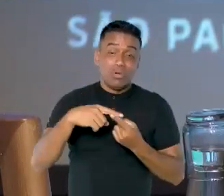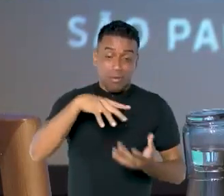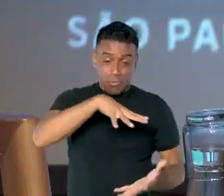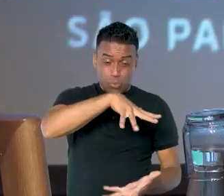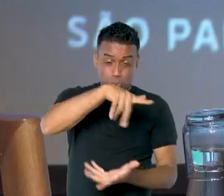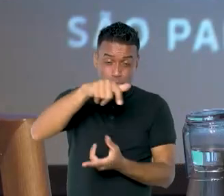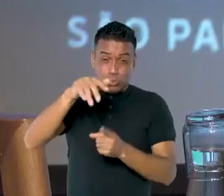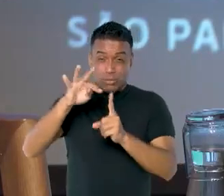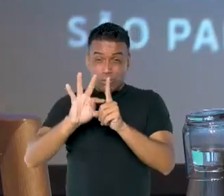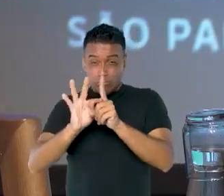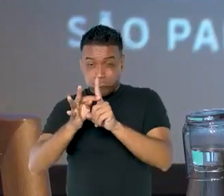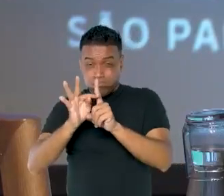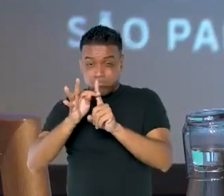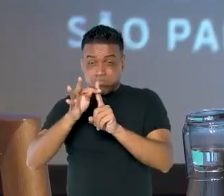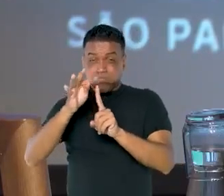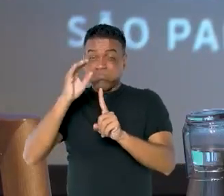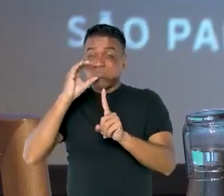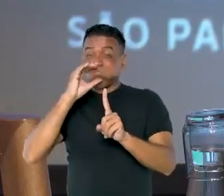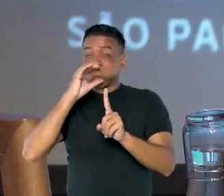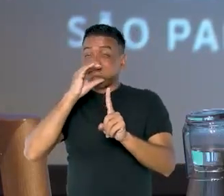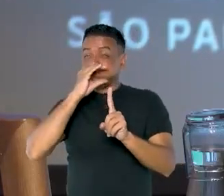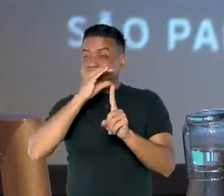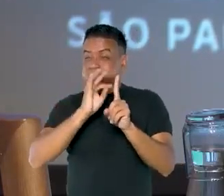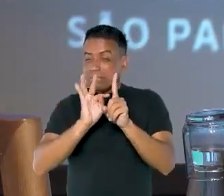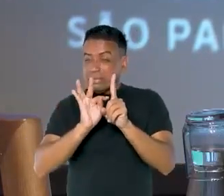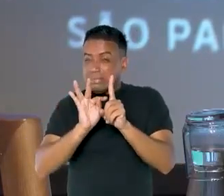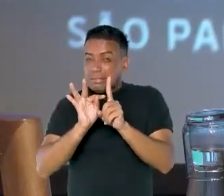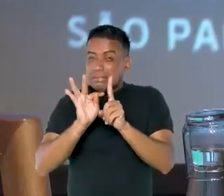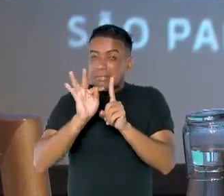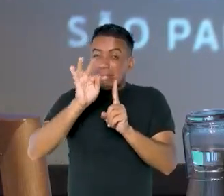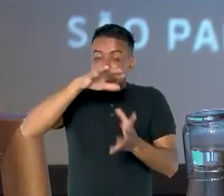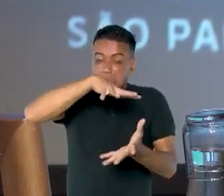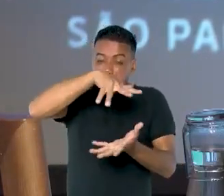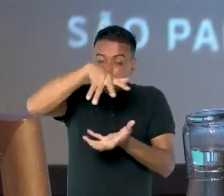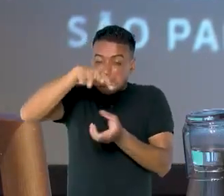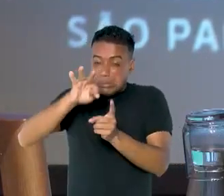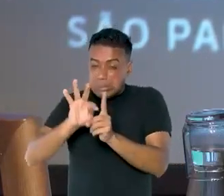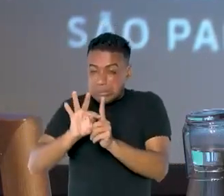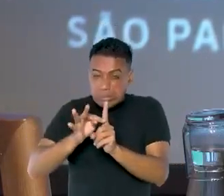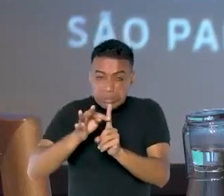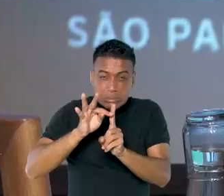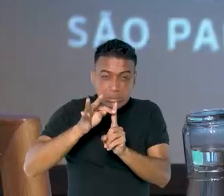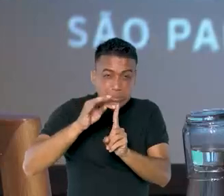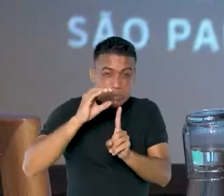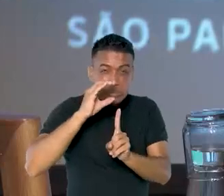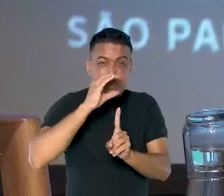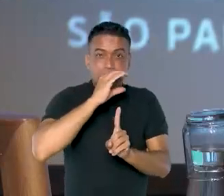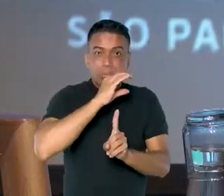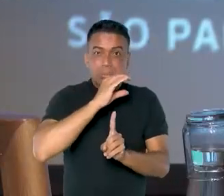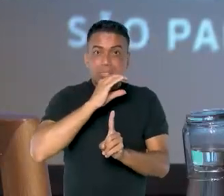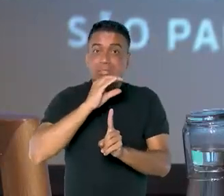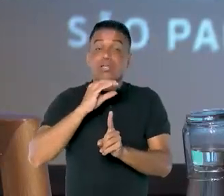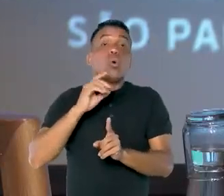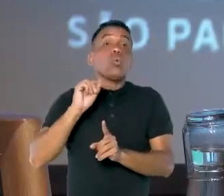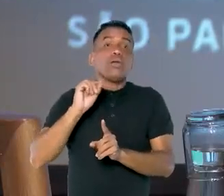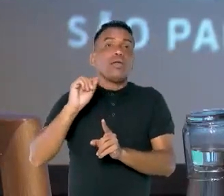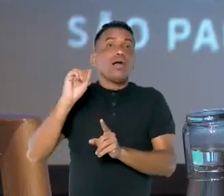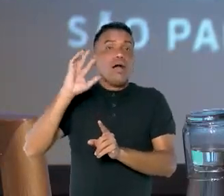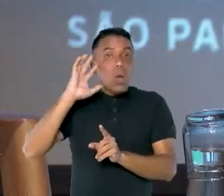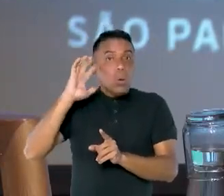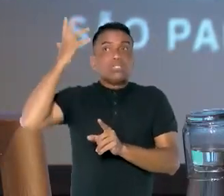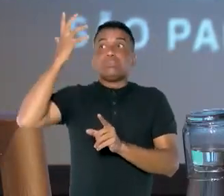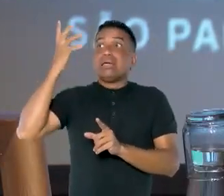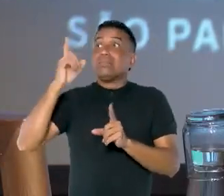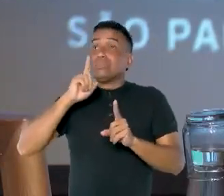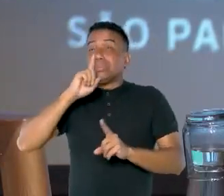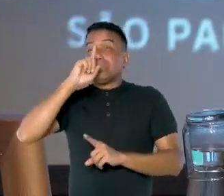para. Ele continua avançando e ele se manifesta através de eventos extremos,